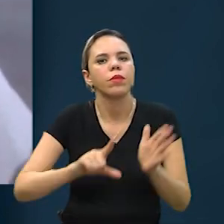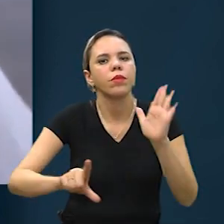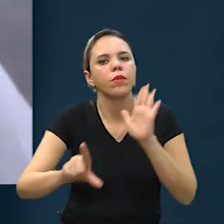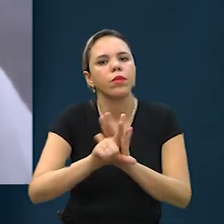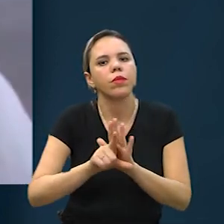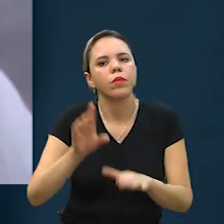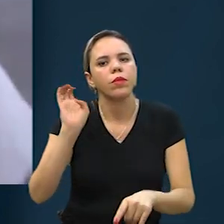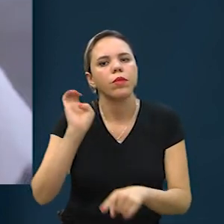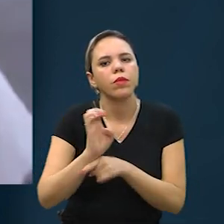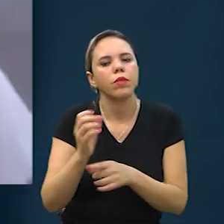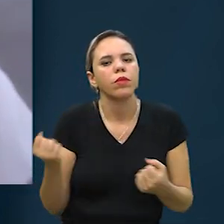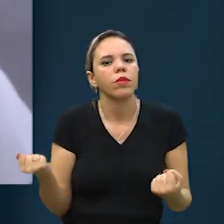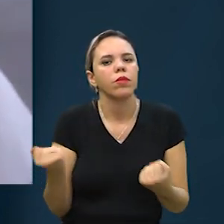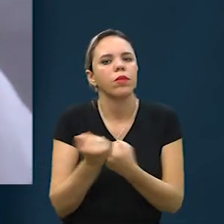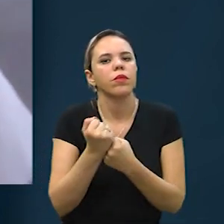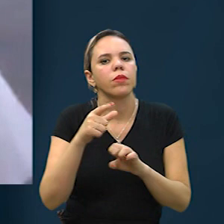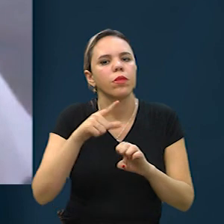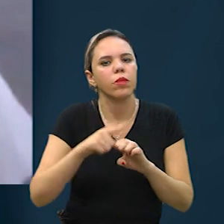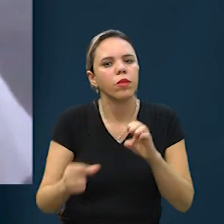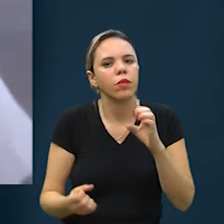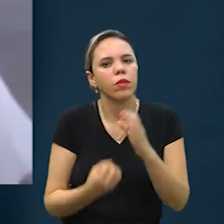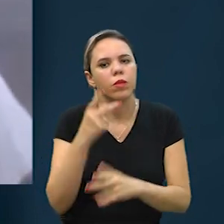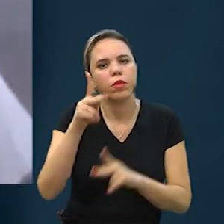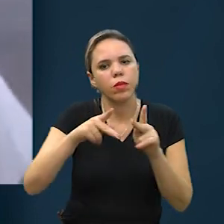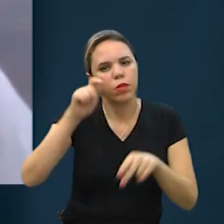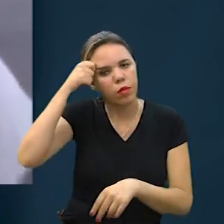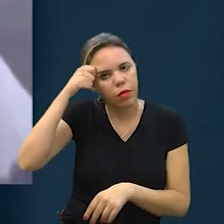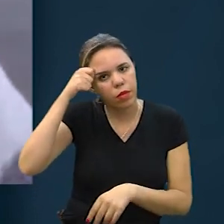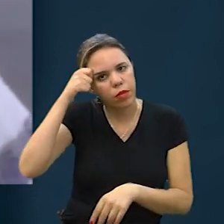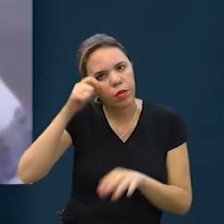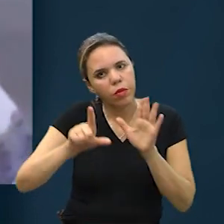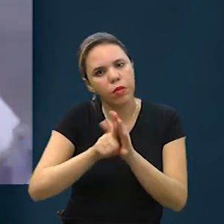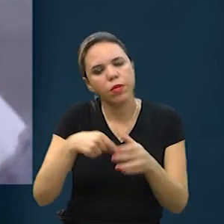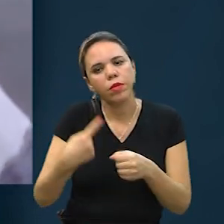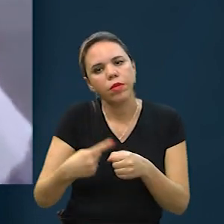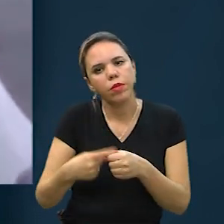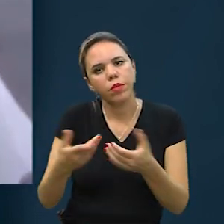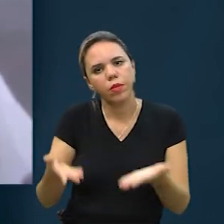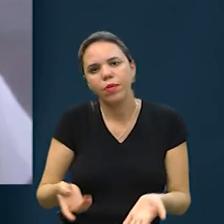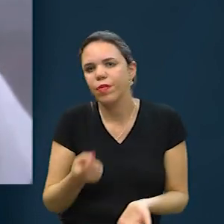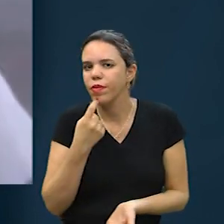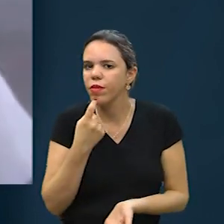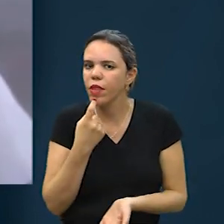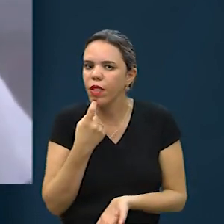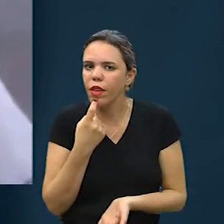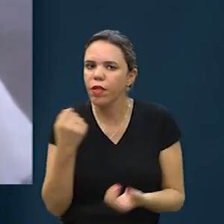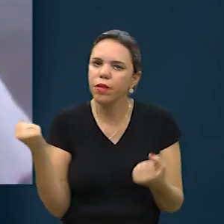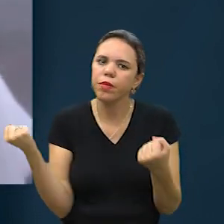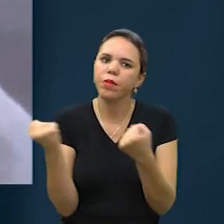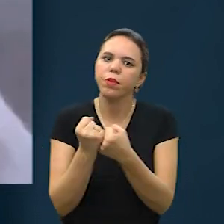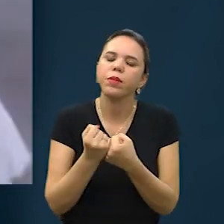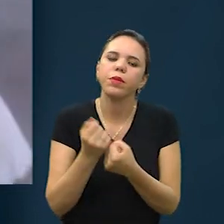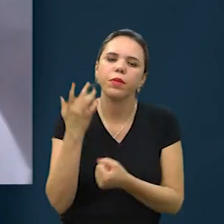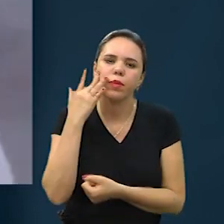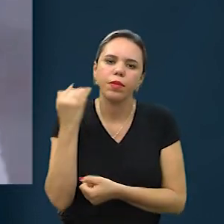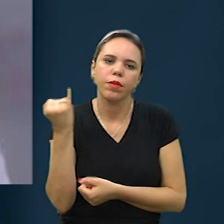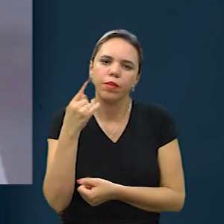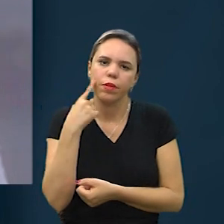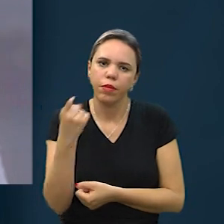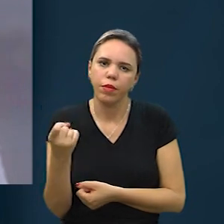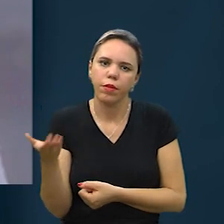lei estadual de apoio ao afroempreendedorismo. Falta uma lei municipal aqui para Campinas de apoio, eu acho que seria